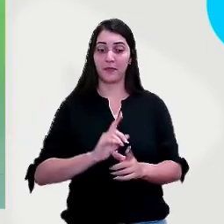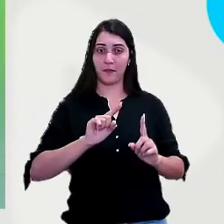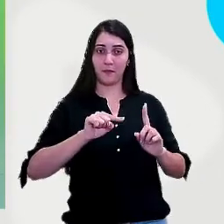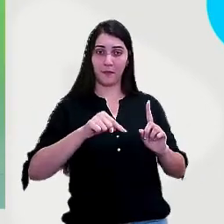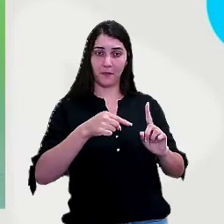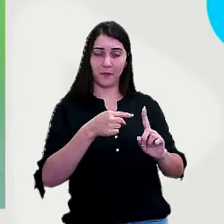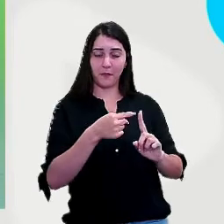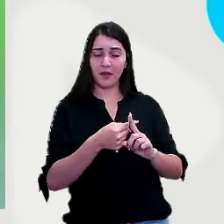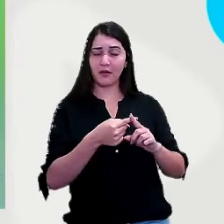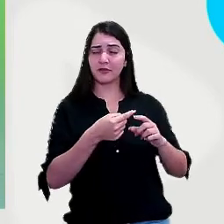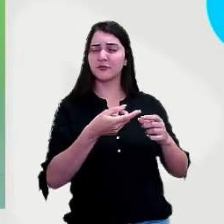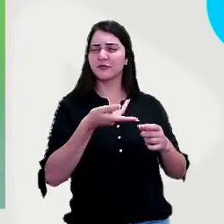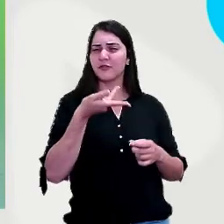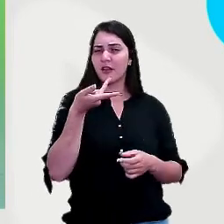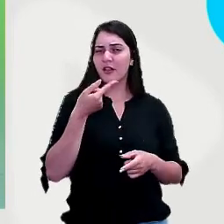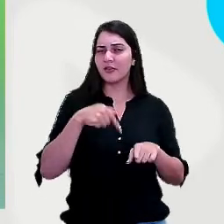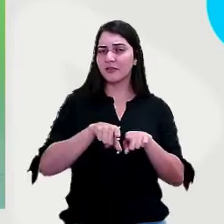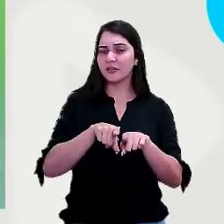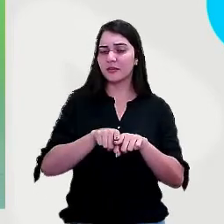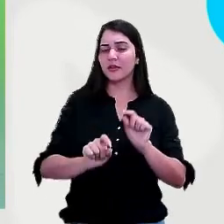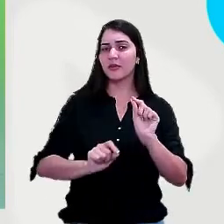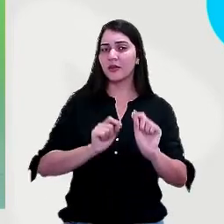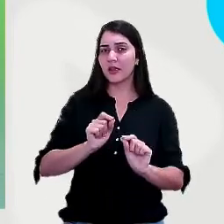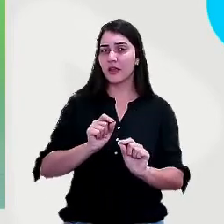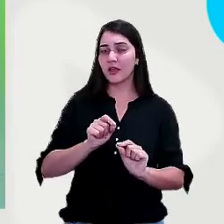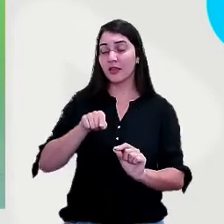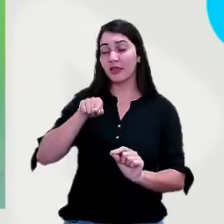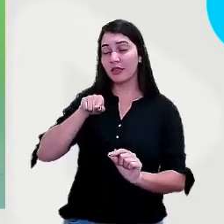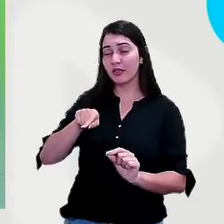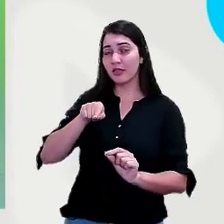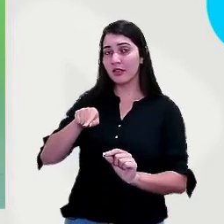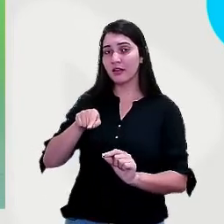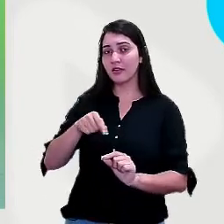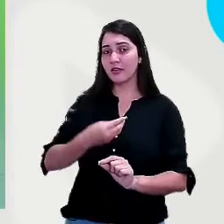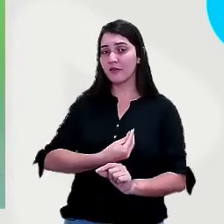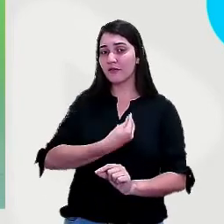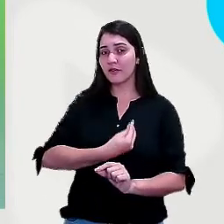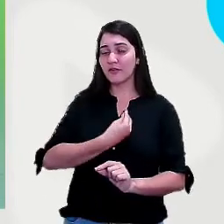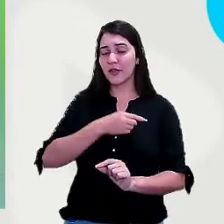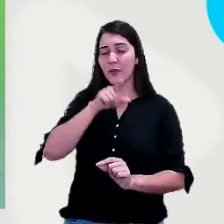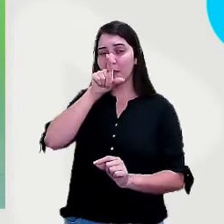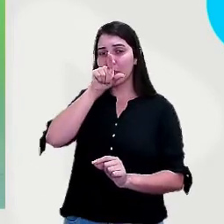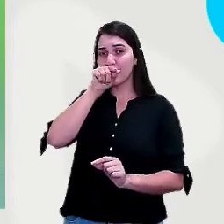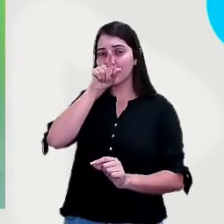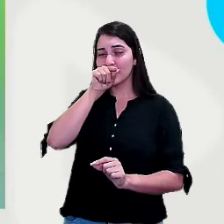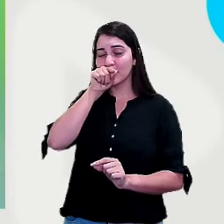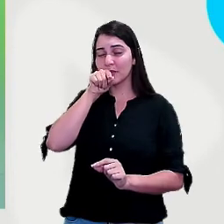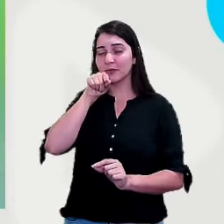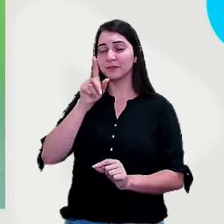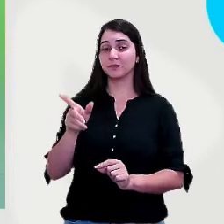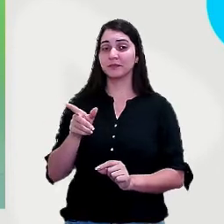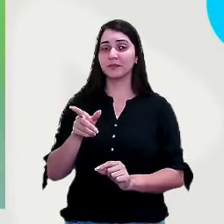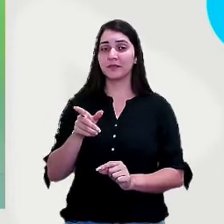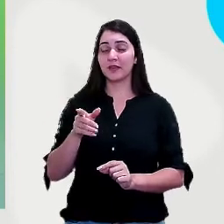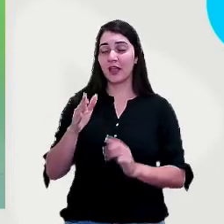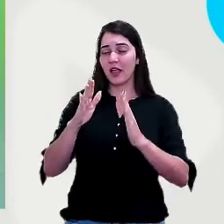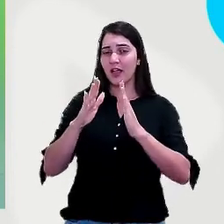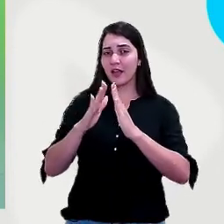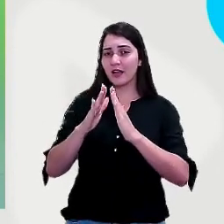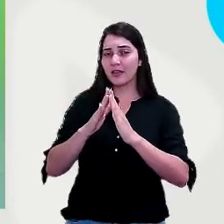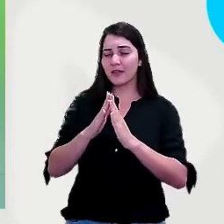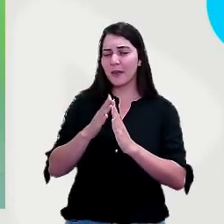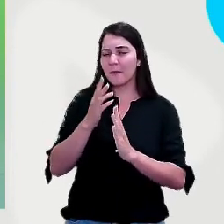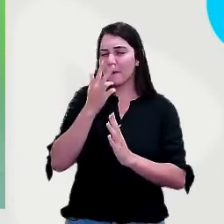Mas diziam também que nela morava um pintinho, pois a casa parecia aconchegante como